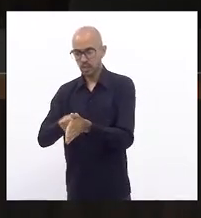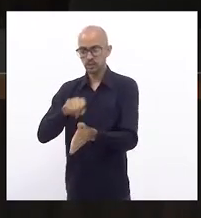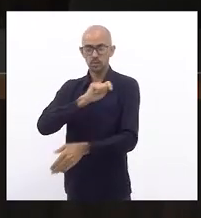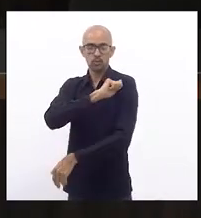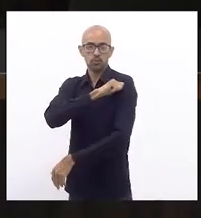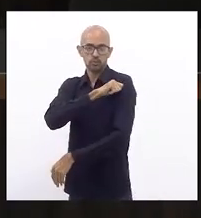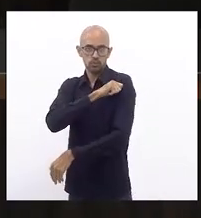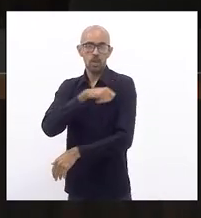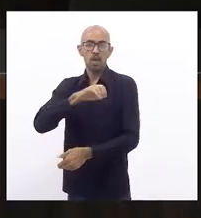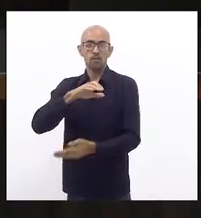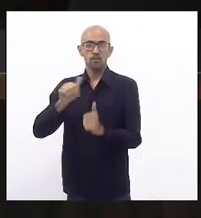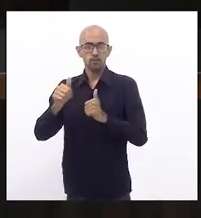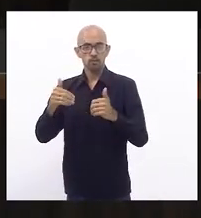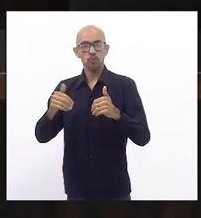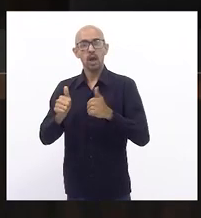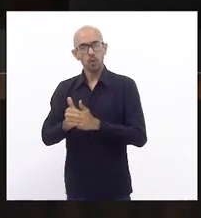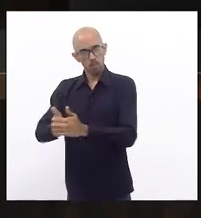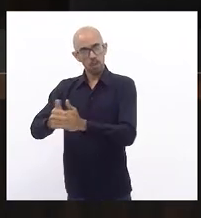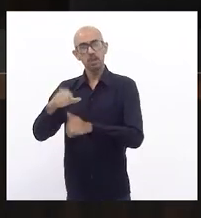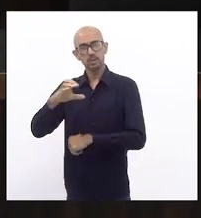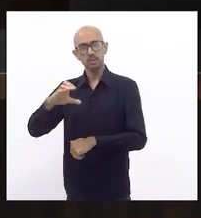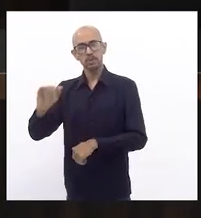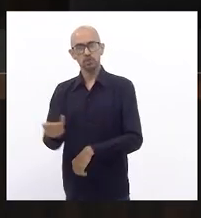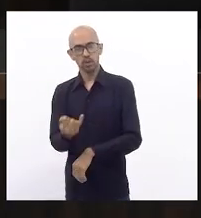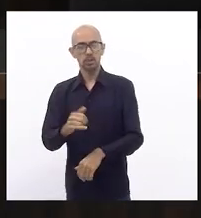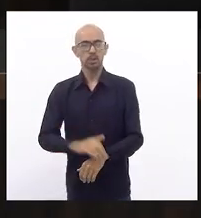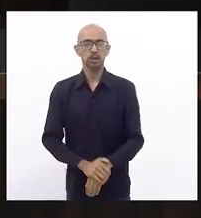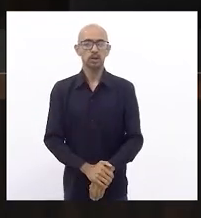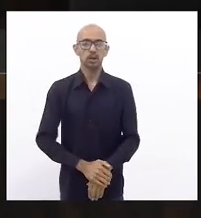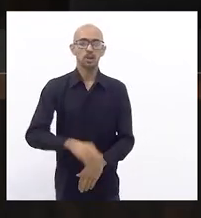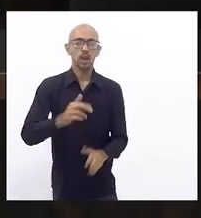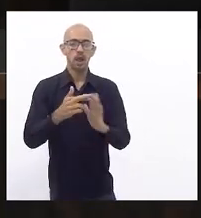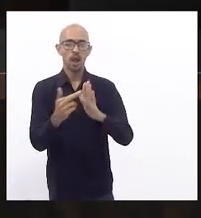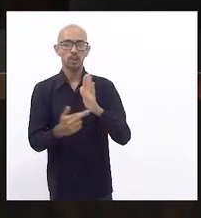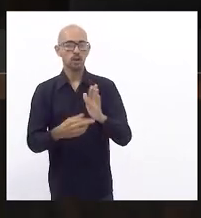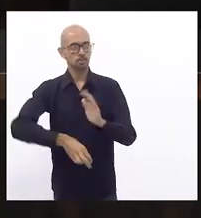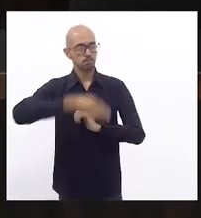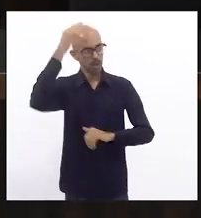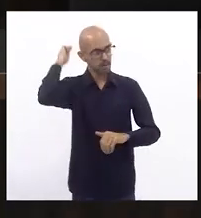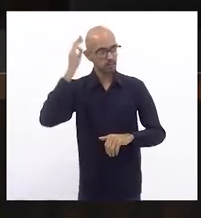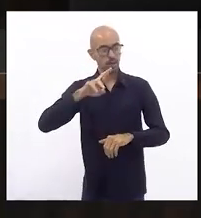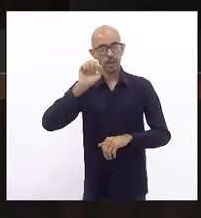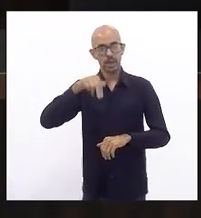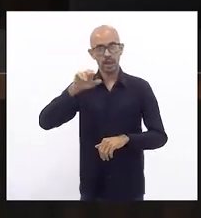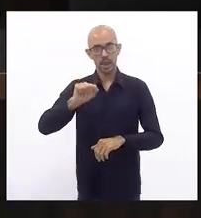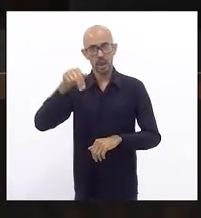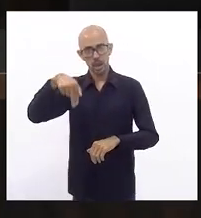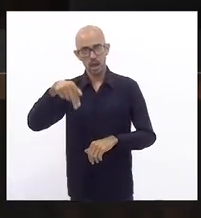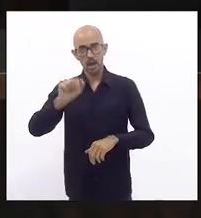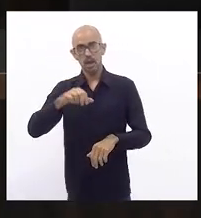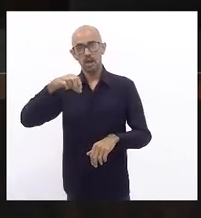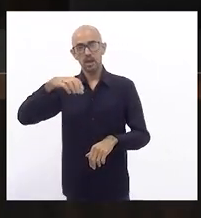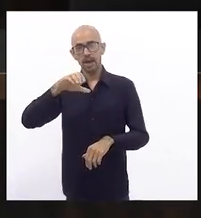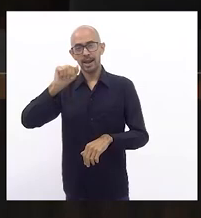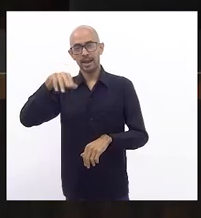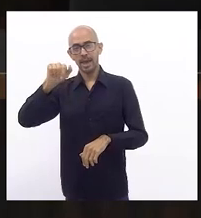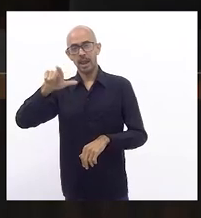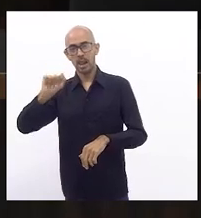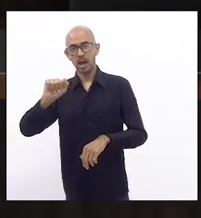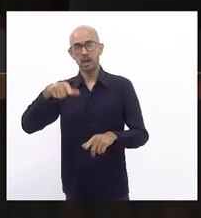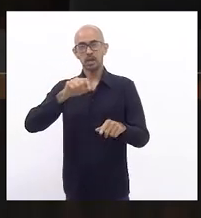favorável com as emendas da Comissão de Constituição e Justiça. Relatores, deputado Márcio Pacheco, Renan Ferreirinha, Márcio Canelli e Rodrigo